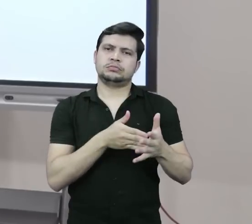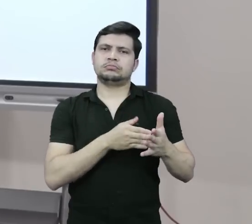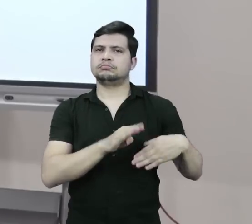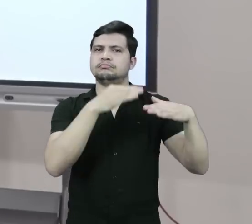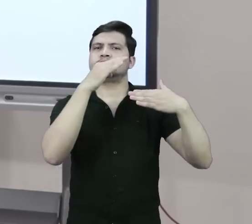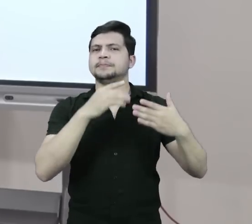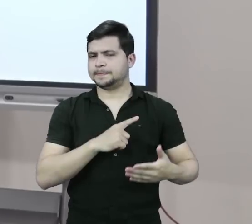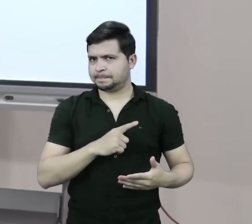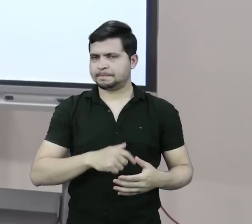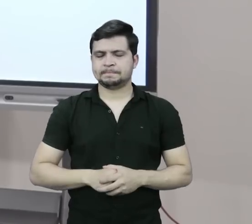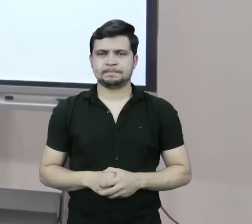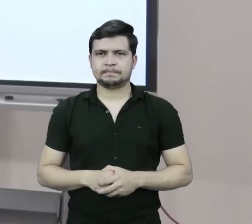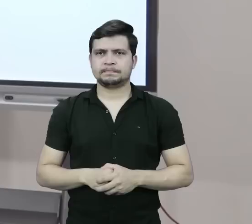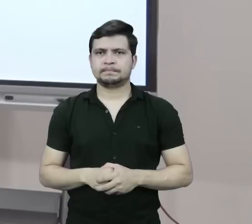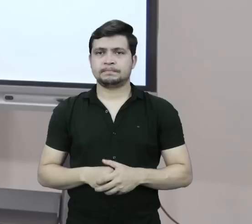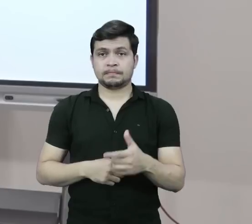Segunda questão.